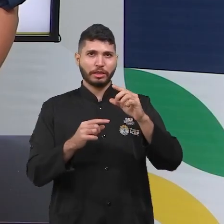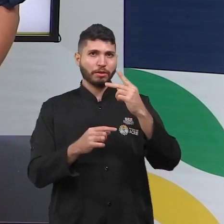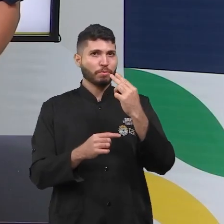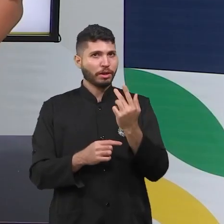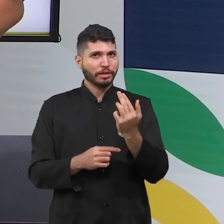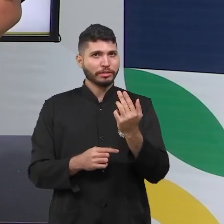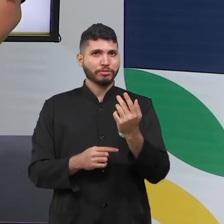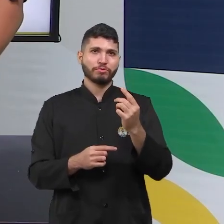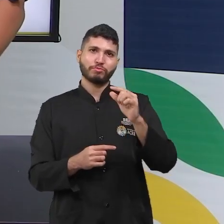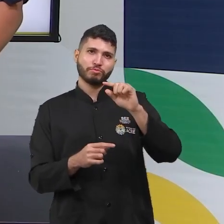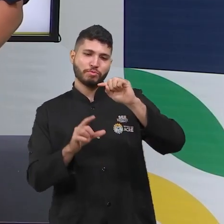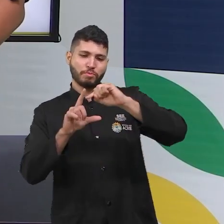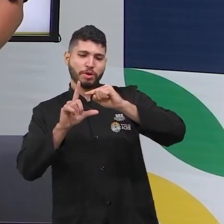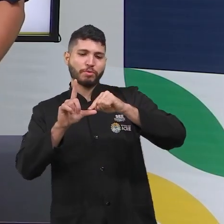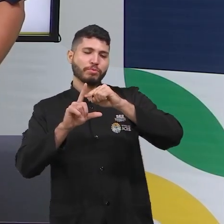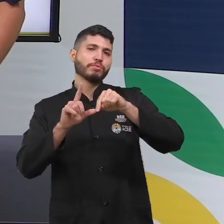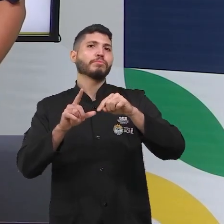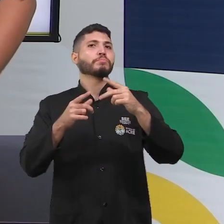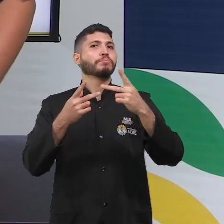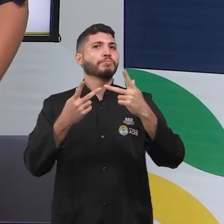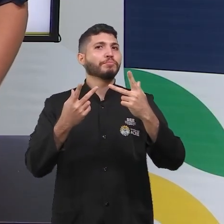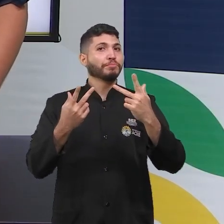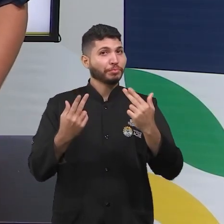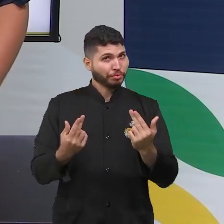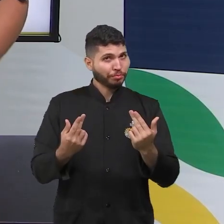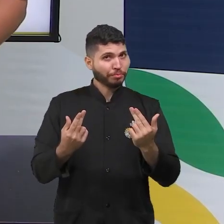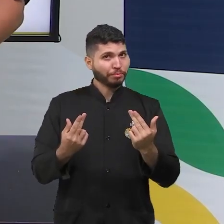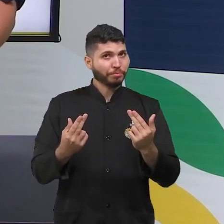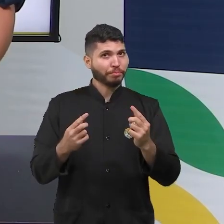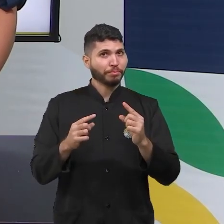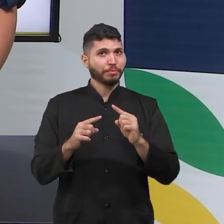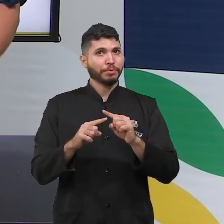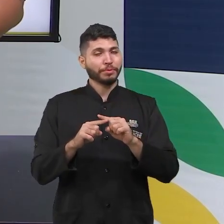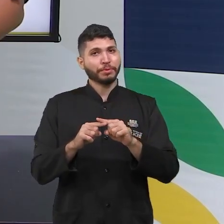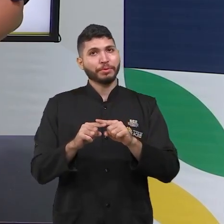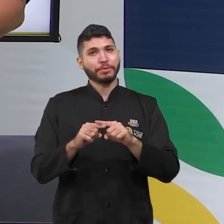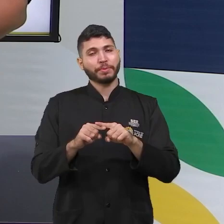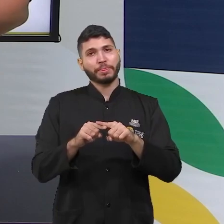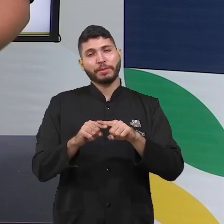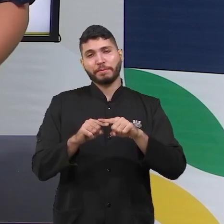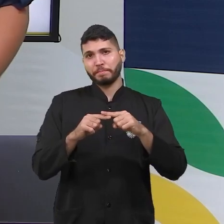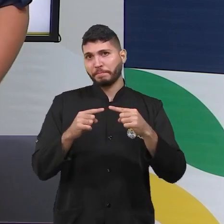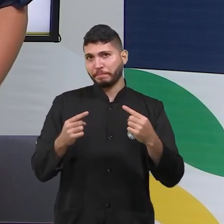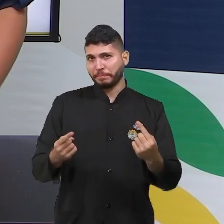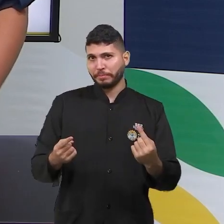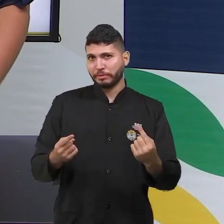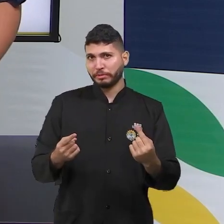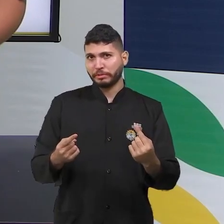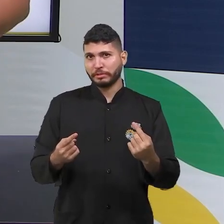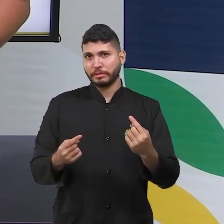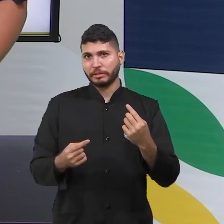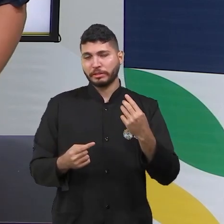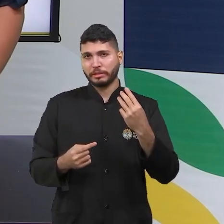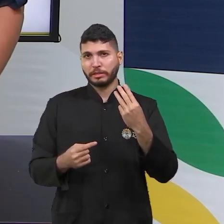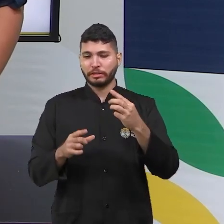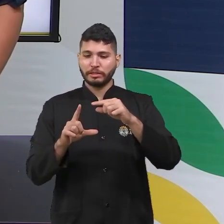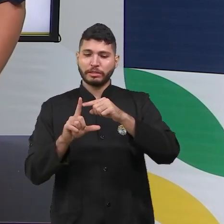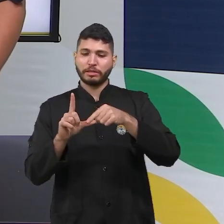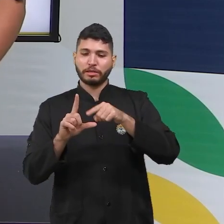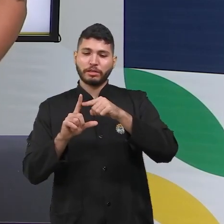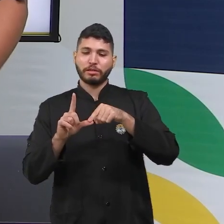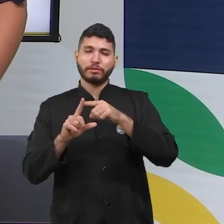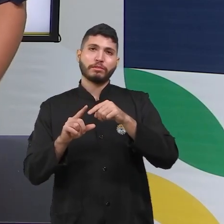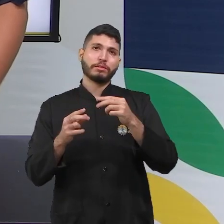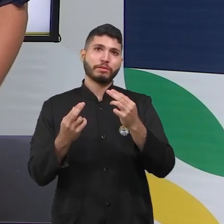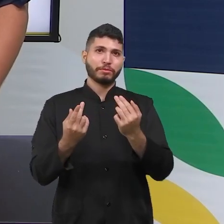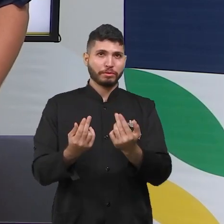iguais. Nós vamos ver que não, tá? Isso não é possível quando 3 ângulos são iguais e nós vamos verificar